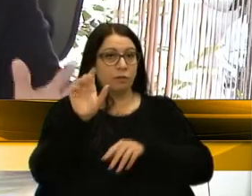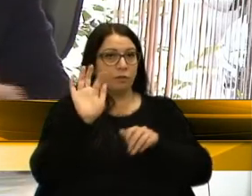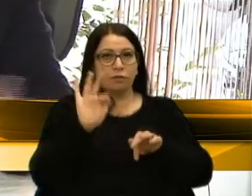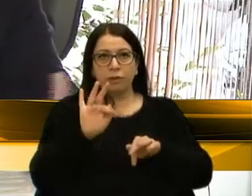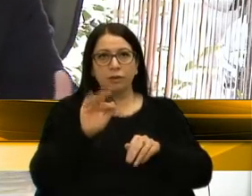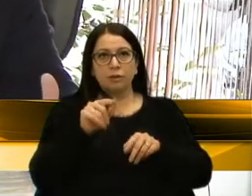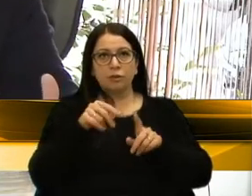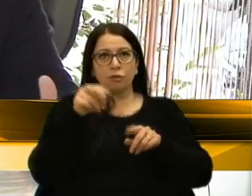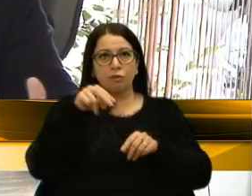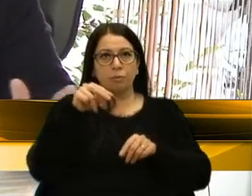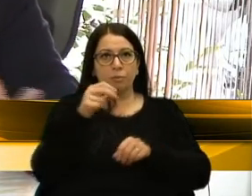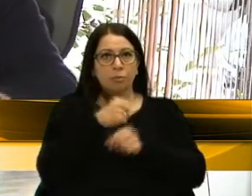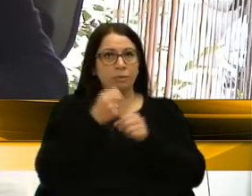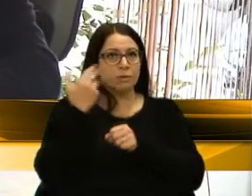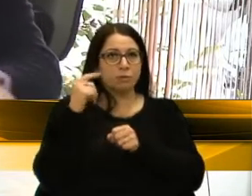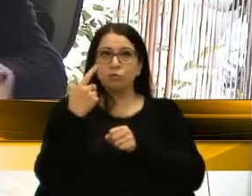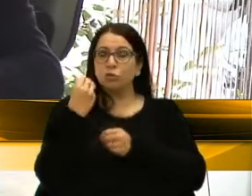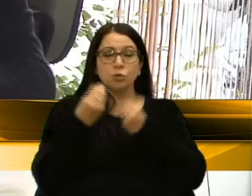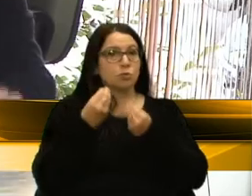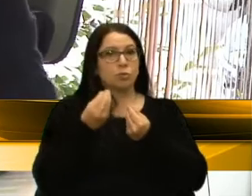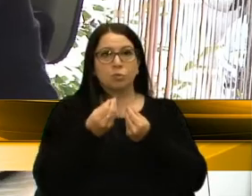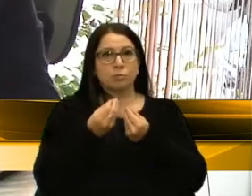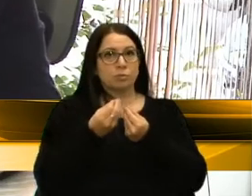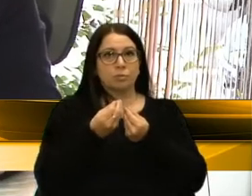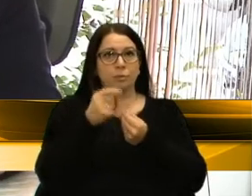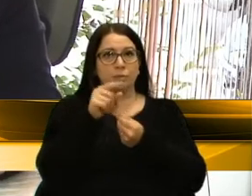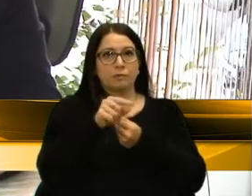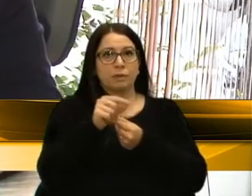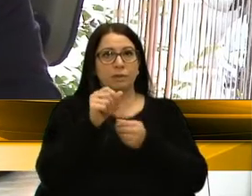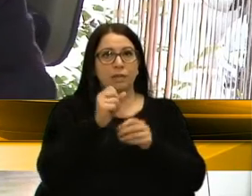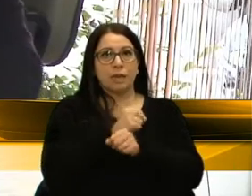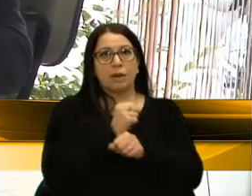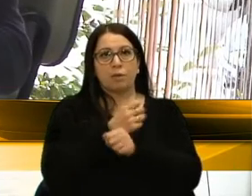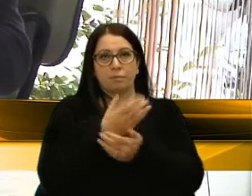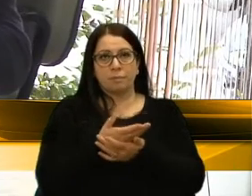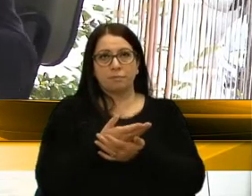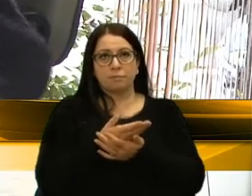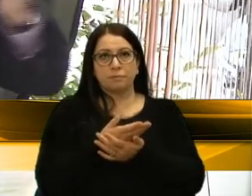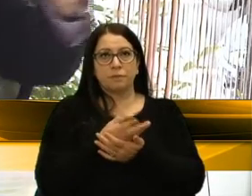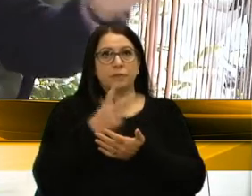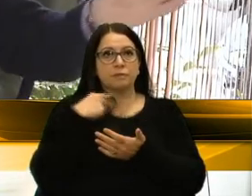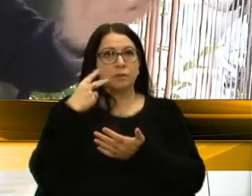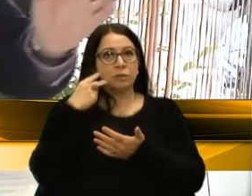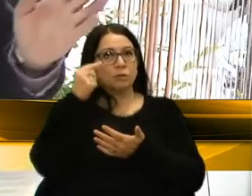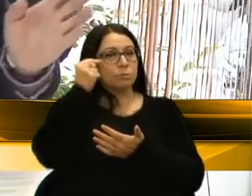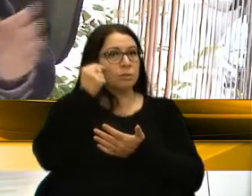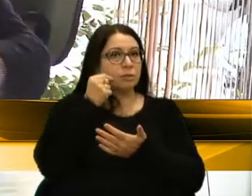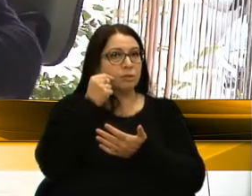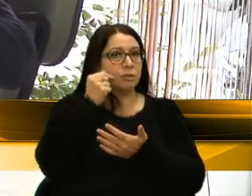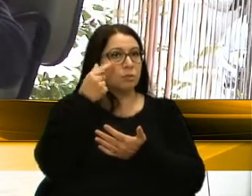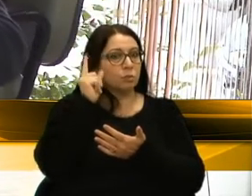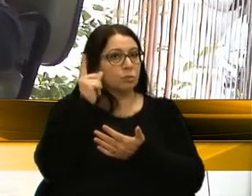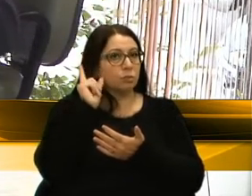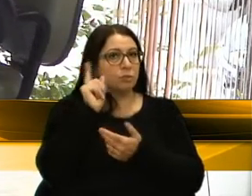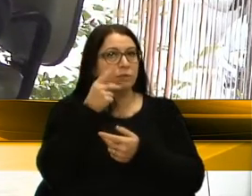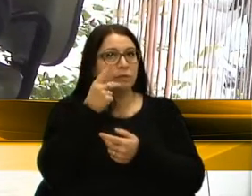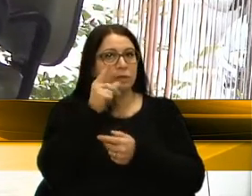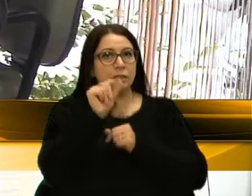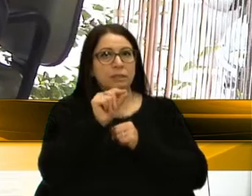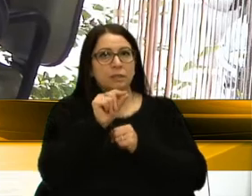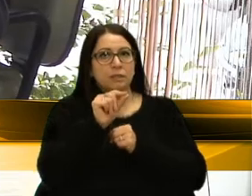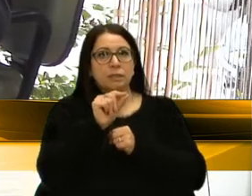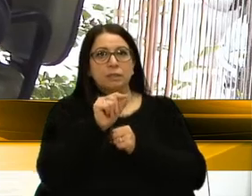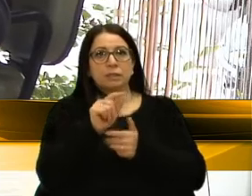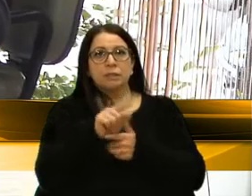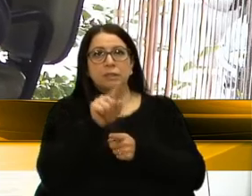condições nenhuma de pegar aquela obra. O vereador Bandeira, a gente estava falando anteontem, aquela empreiteira que pegou